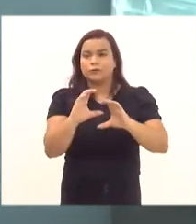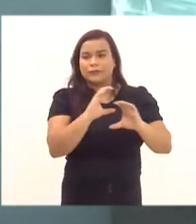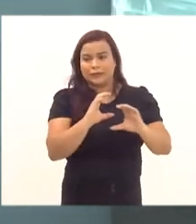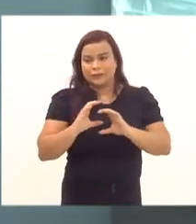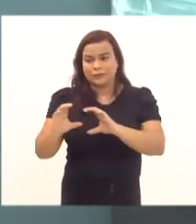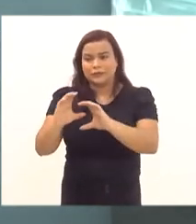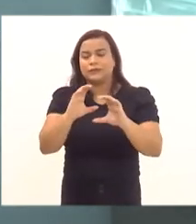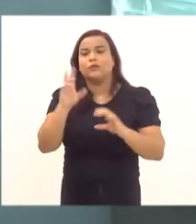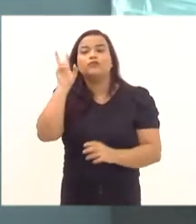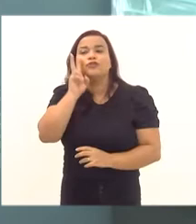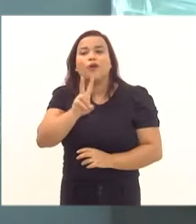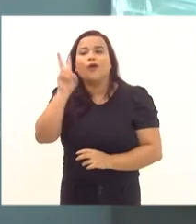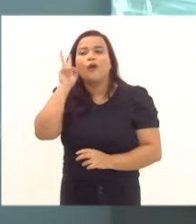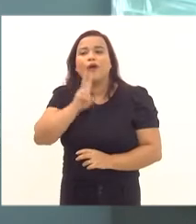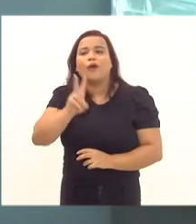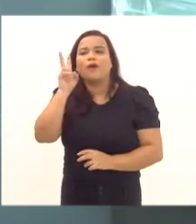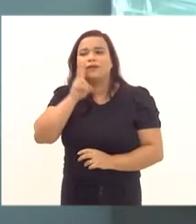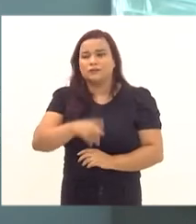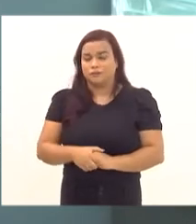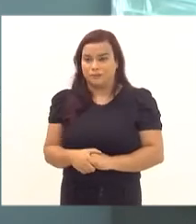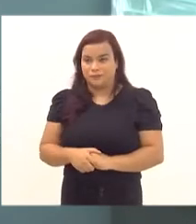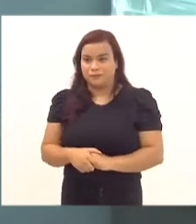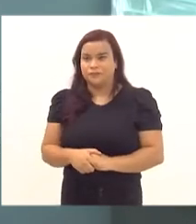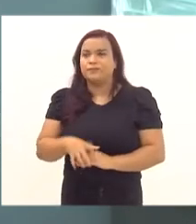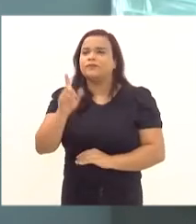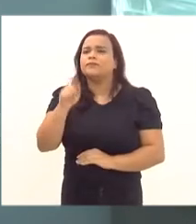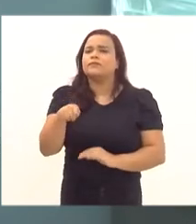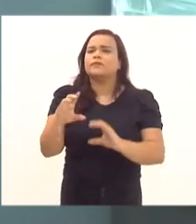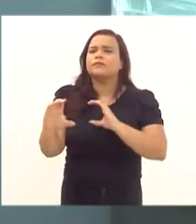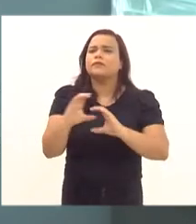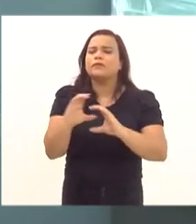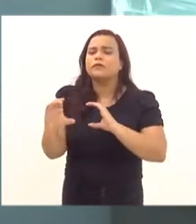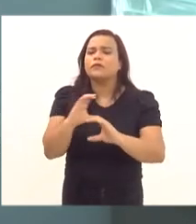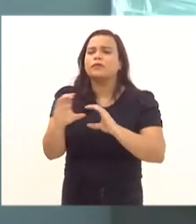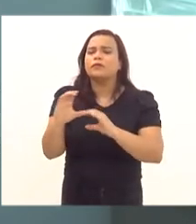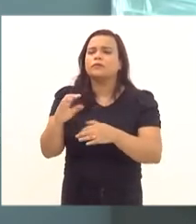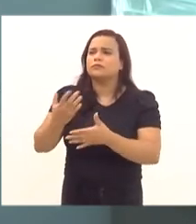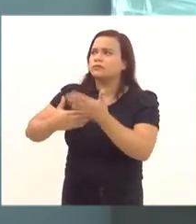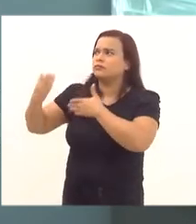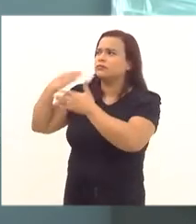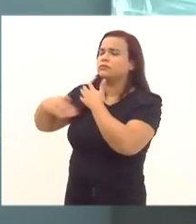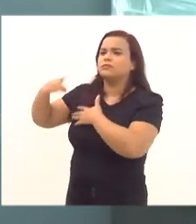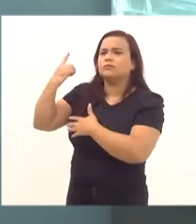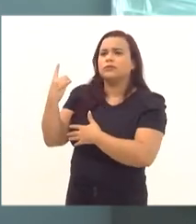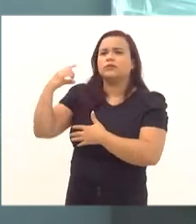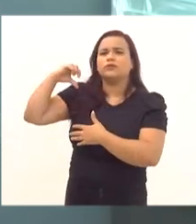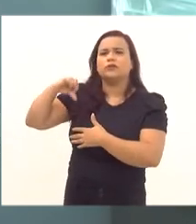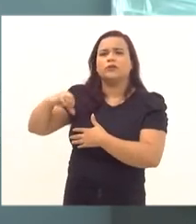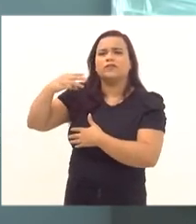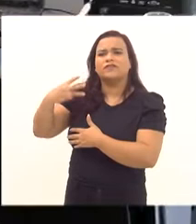história no meio de comunicação que vem desde - 936g